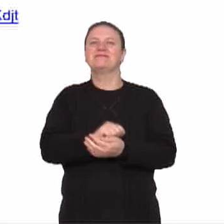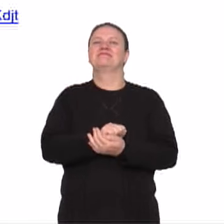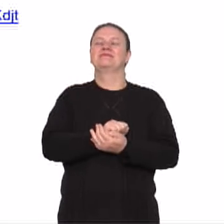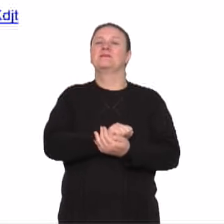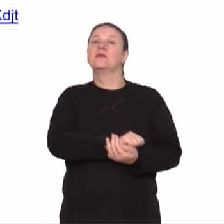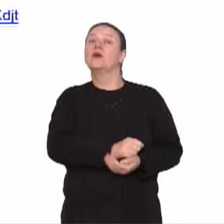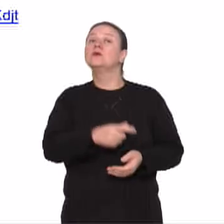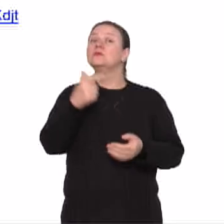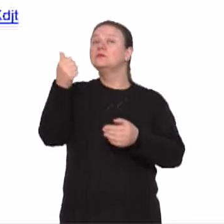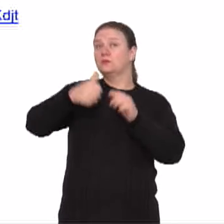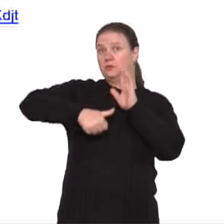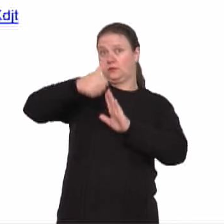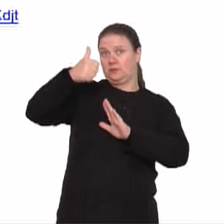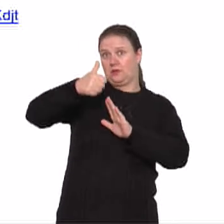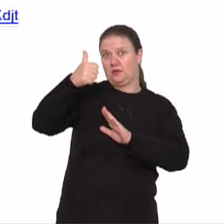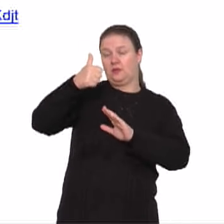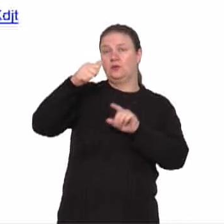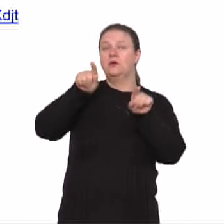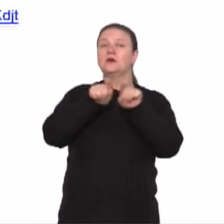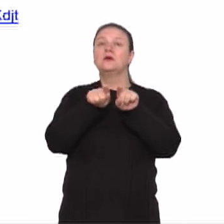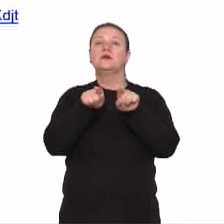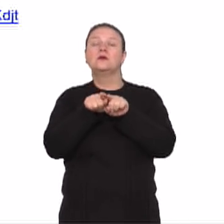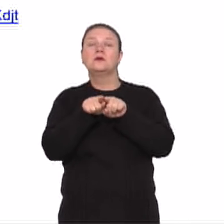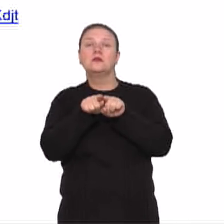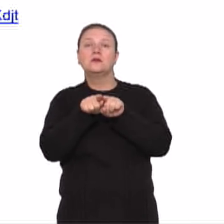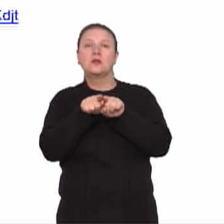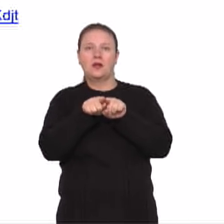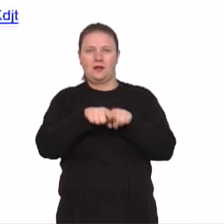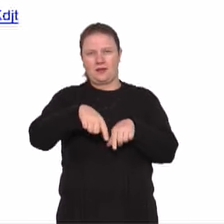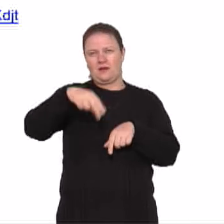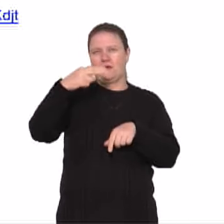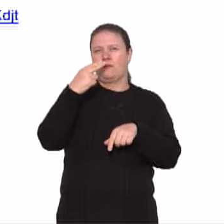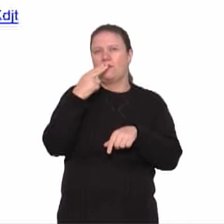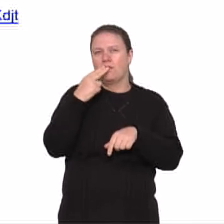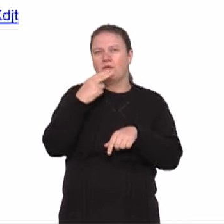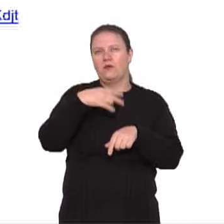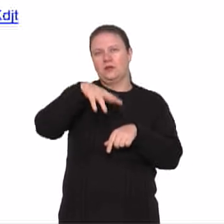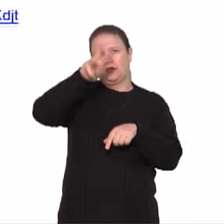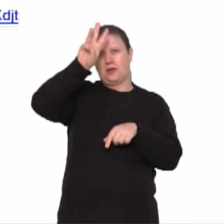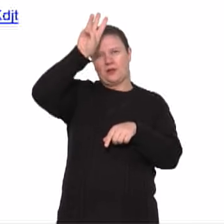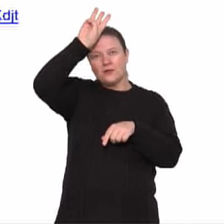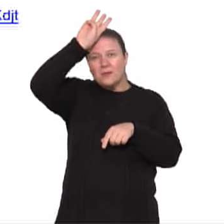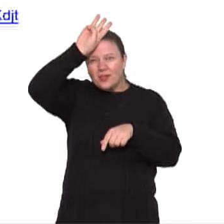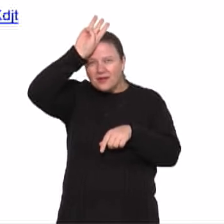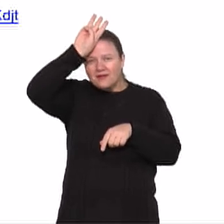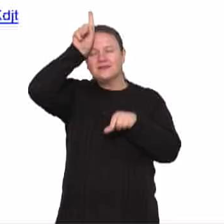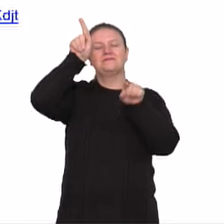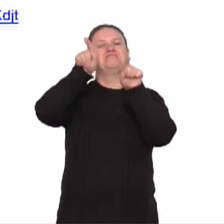o que a gente tem? Tem a figura do Cebolinha e da Mônica, e o Cebolinha está fazendo ali